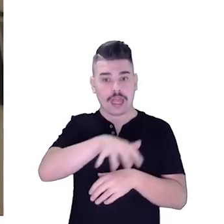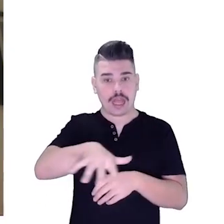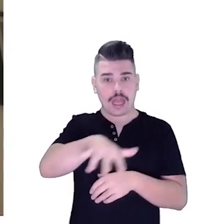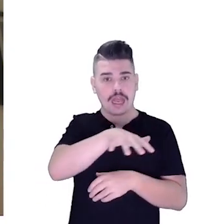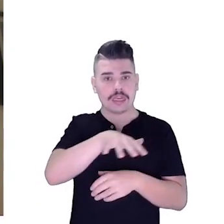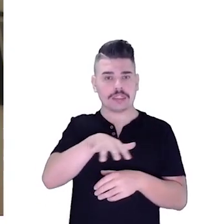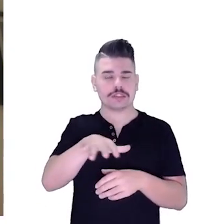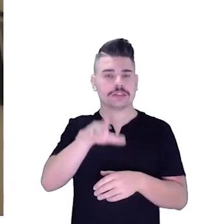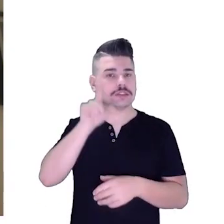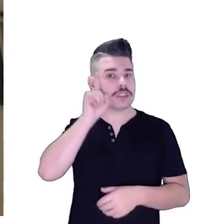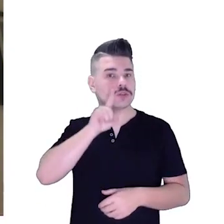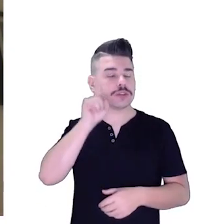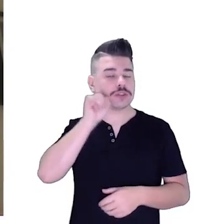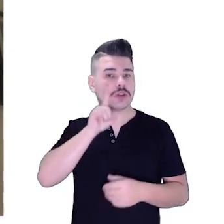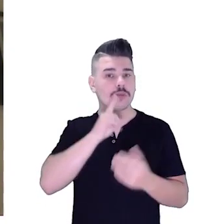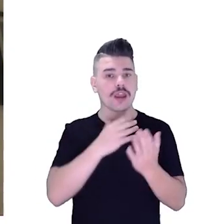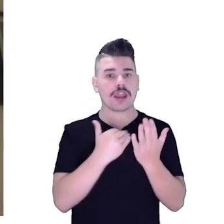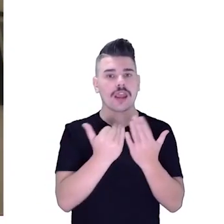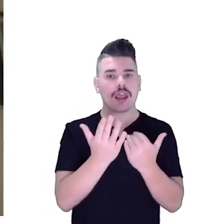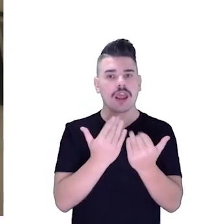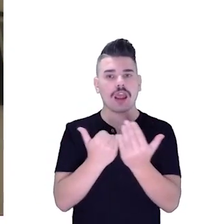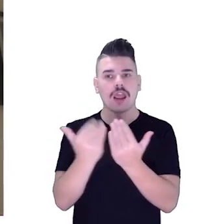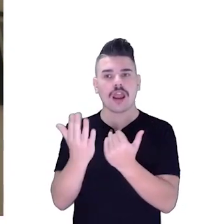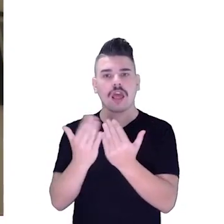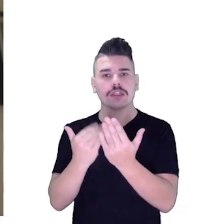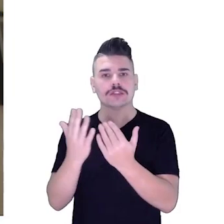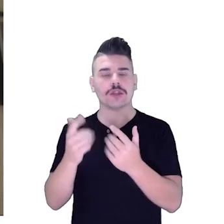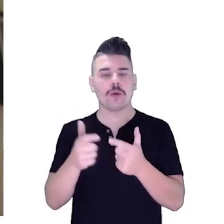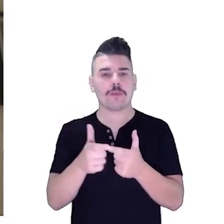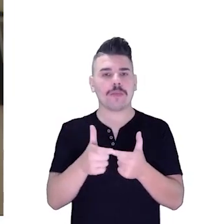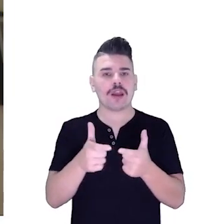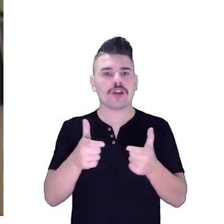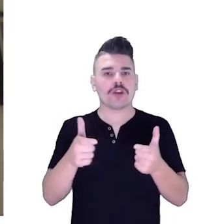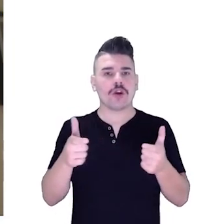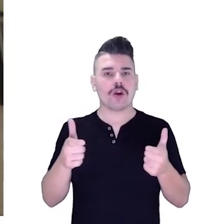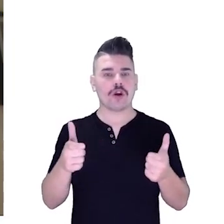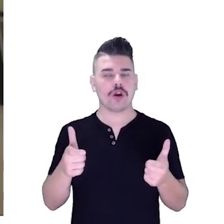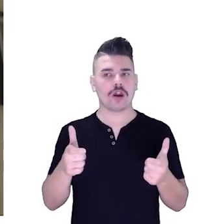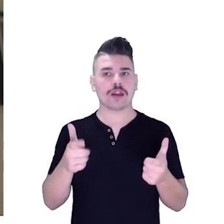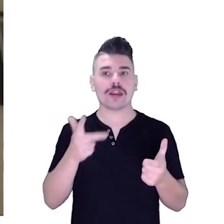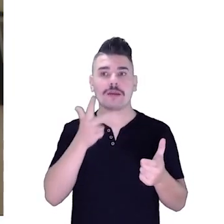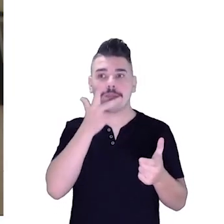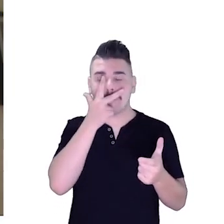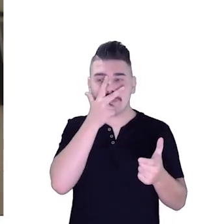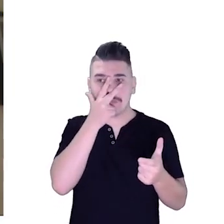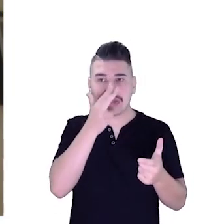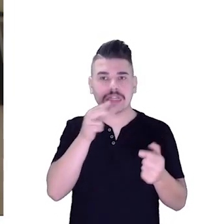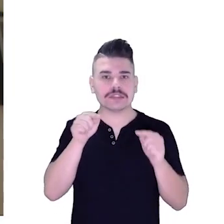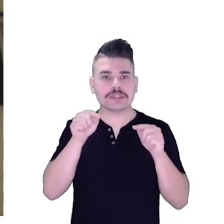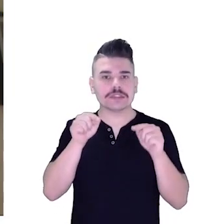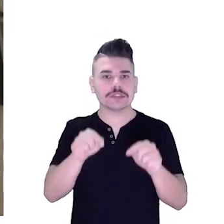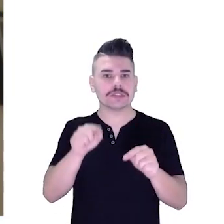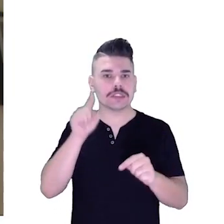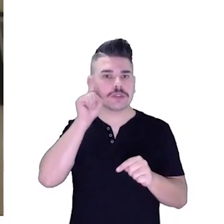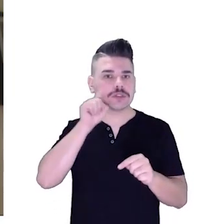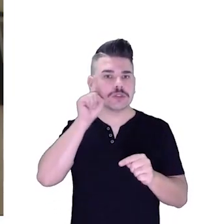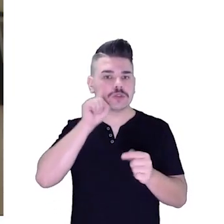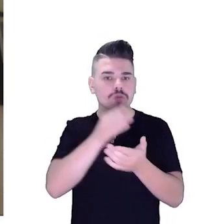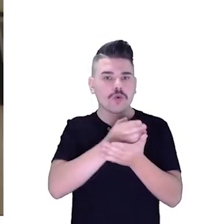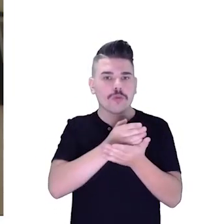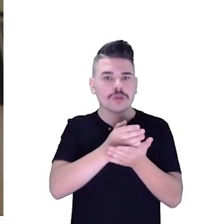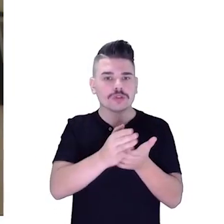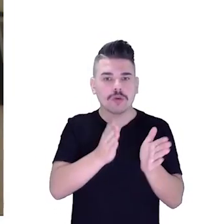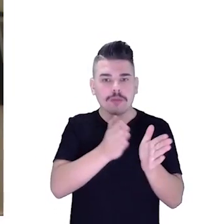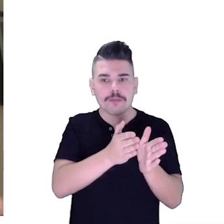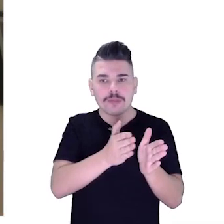as relações dentro dos Estados Unidos e torna o país em um país muito mais, em um estado mais paranoico, né? Então,